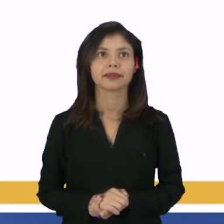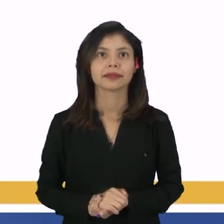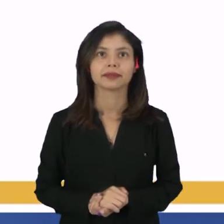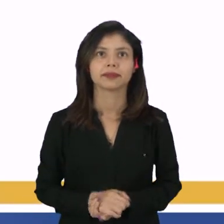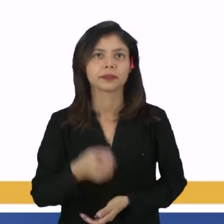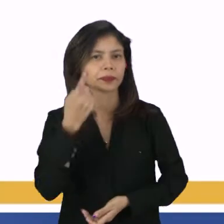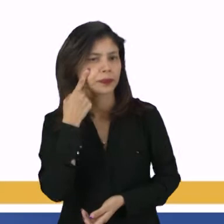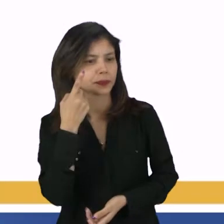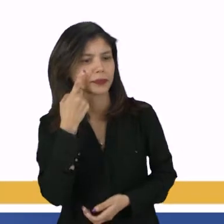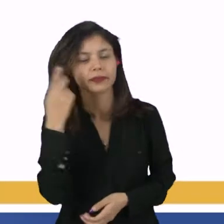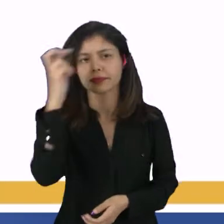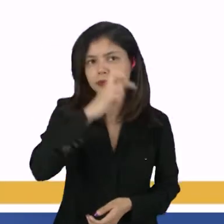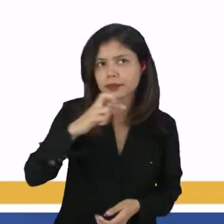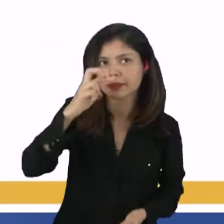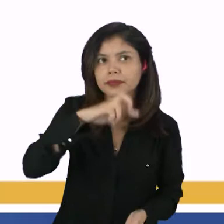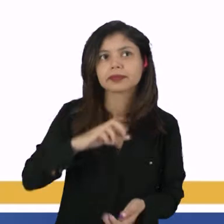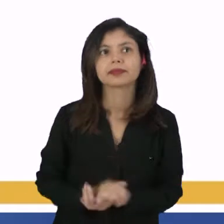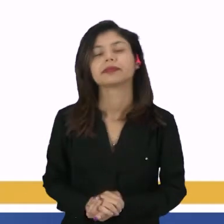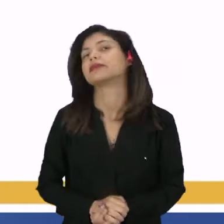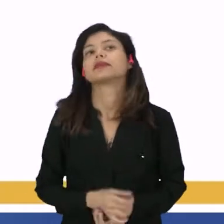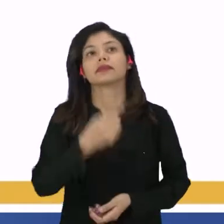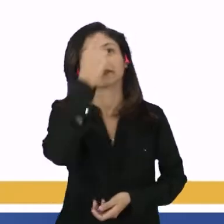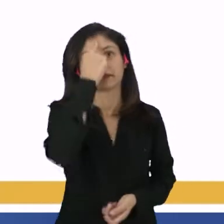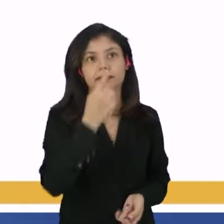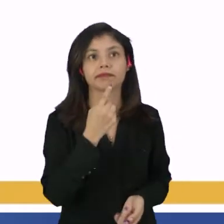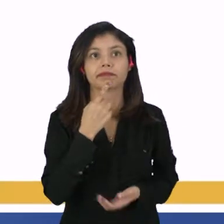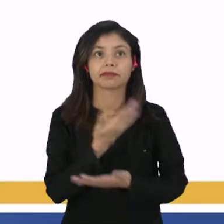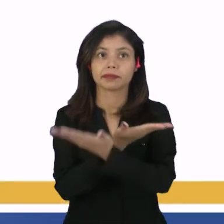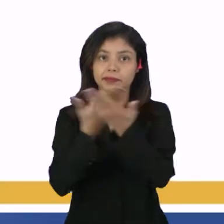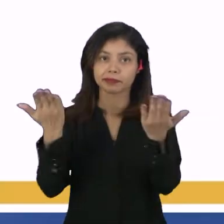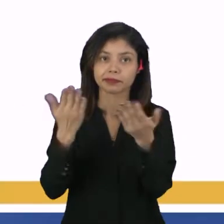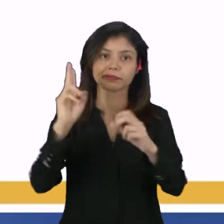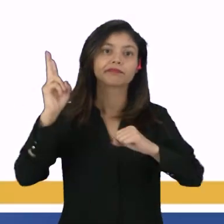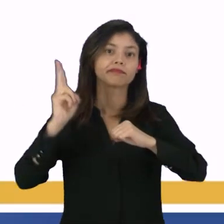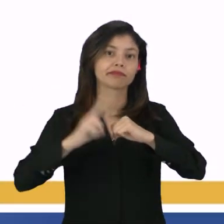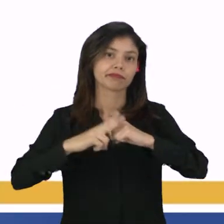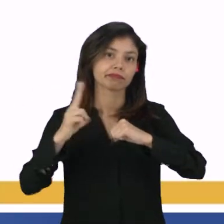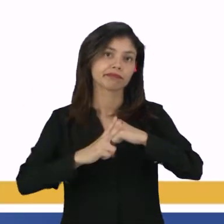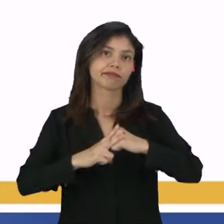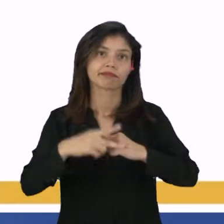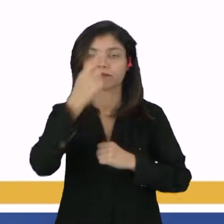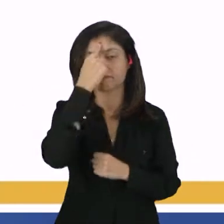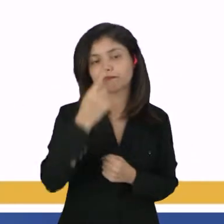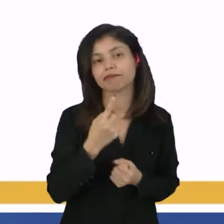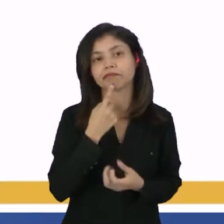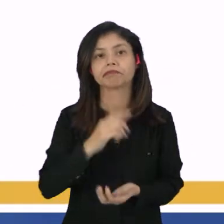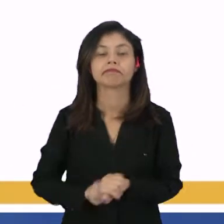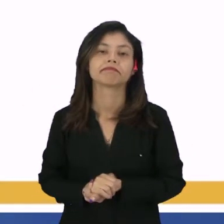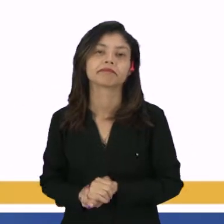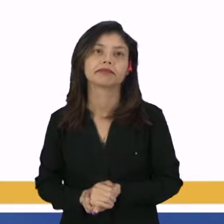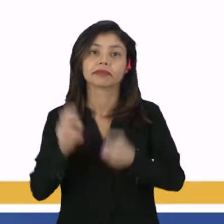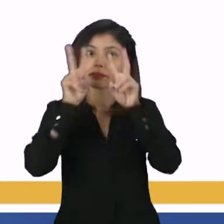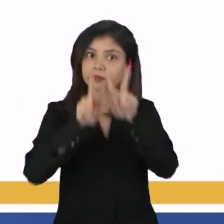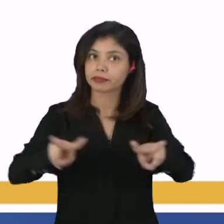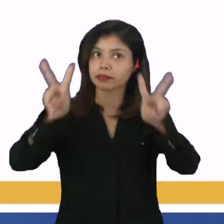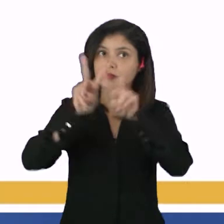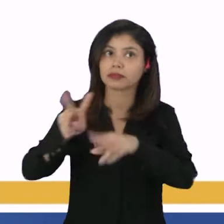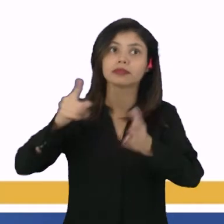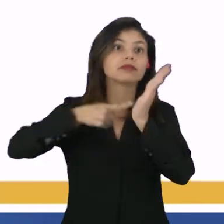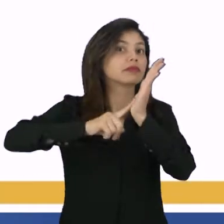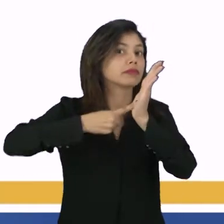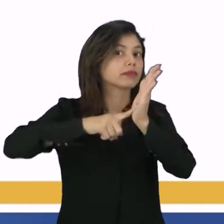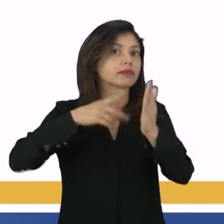Vamos analisar um pouquinho essa imagem. A partir de elementos não verbais da imagem e por meio do aspecto visual dos